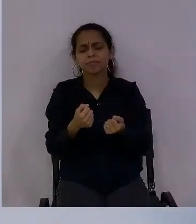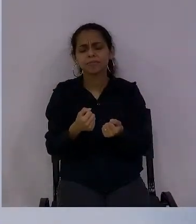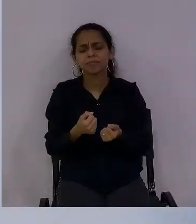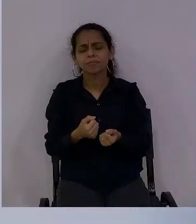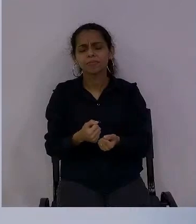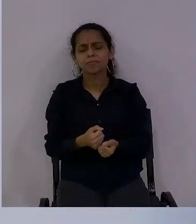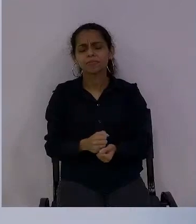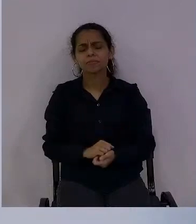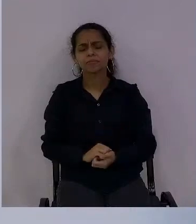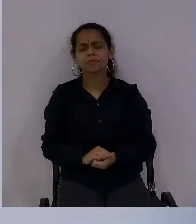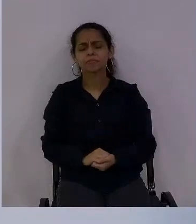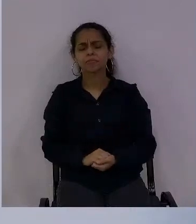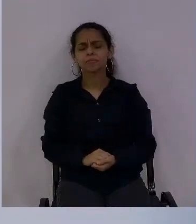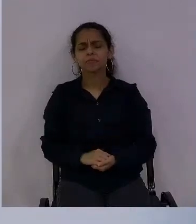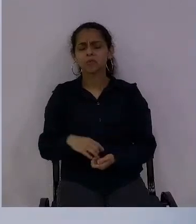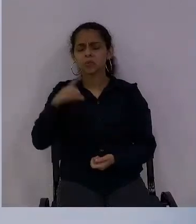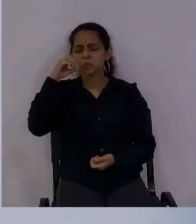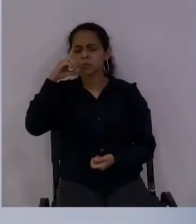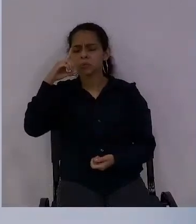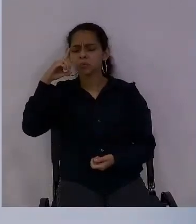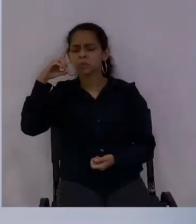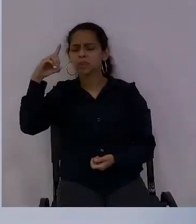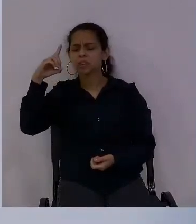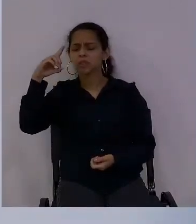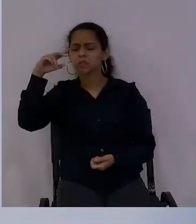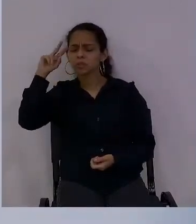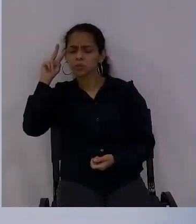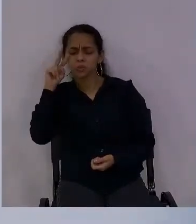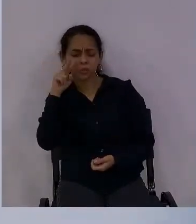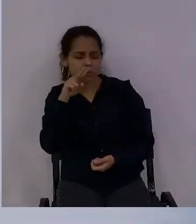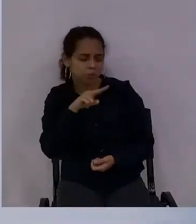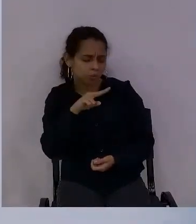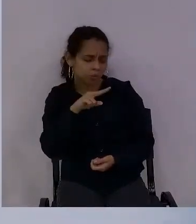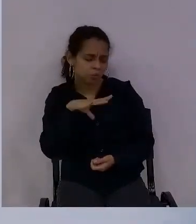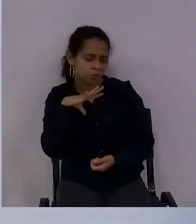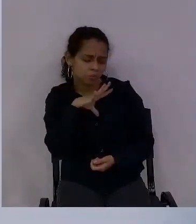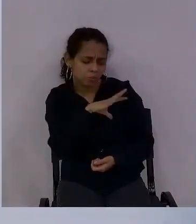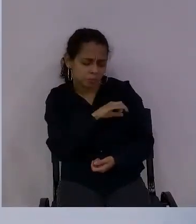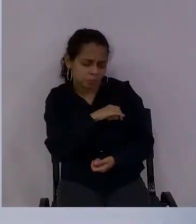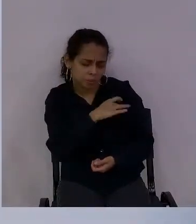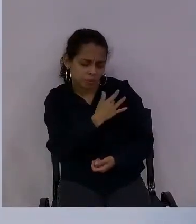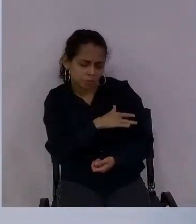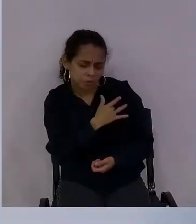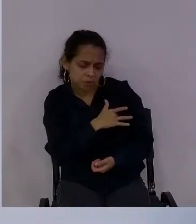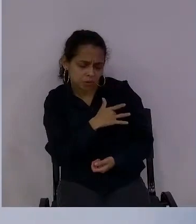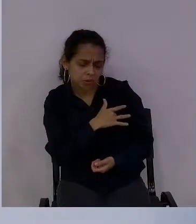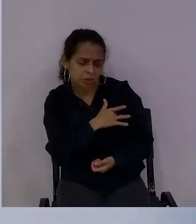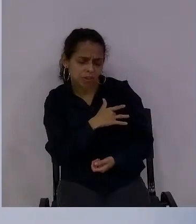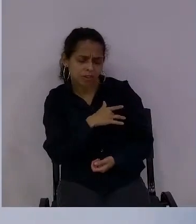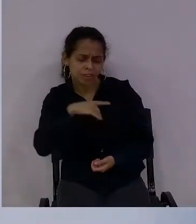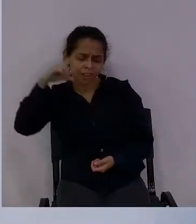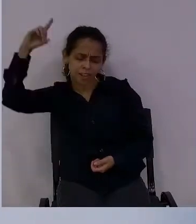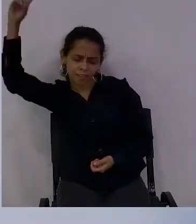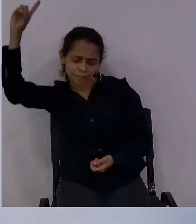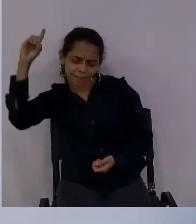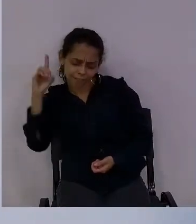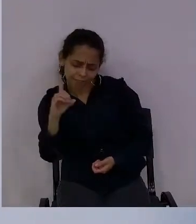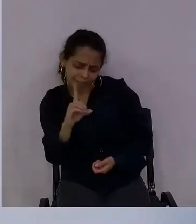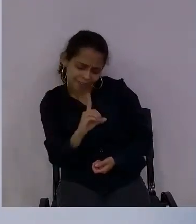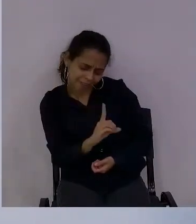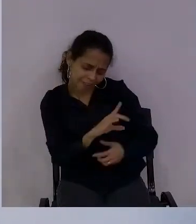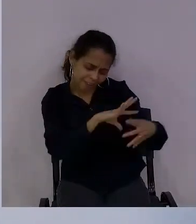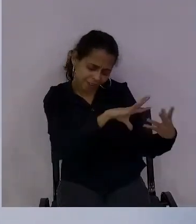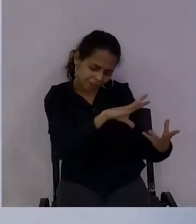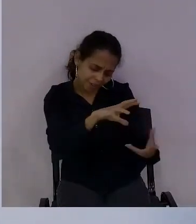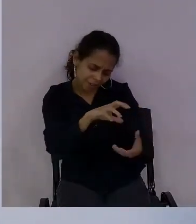sendo este Deus, o Senhor ainda assim se compadeceu de nós. Veio a este mundo, passou